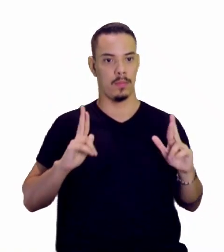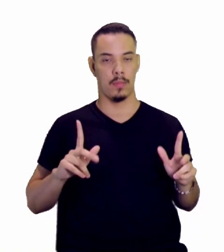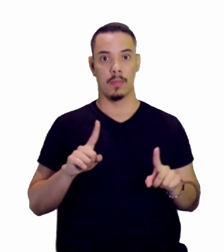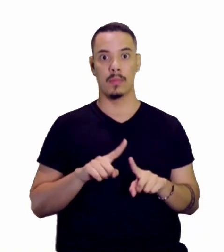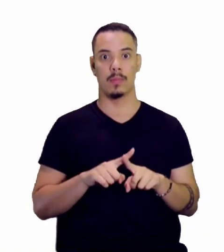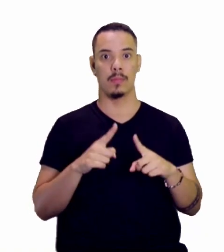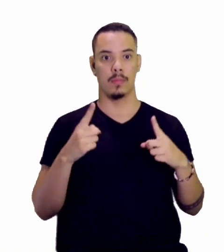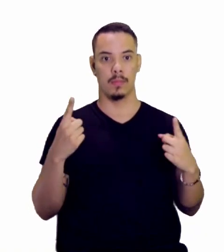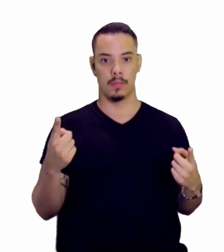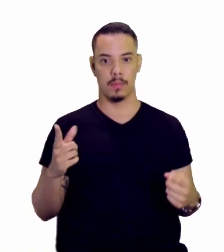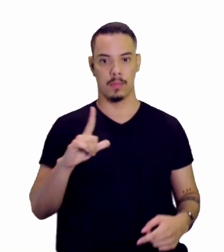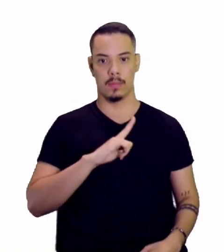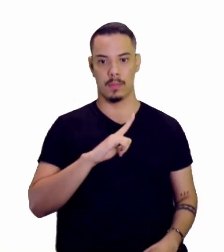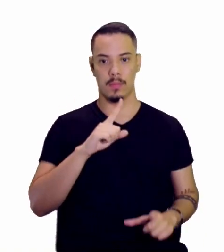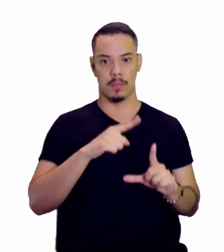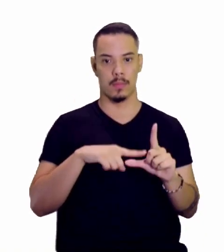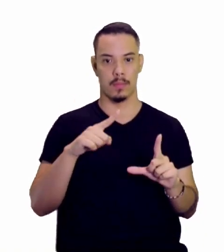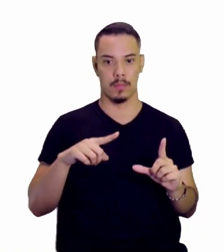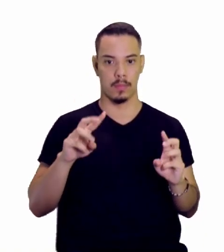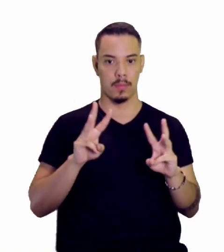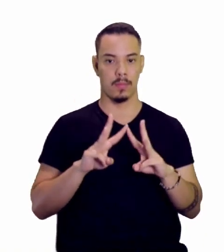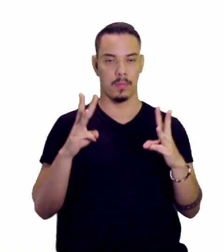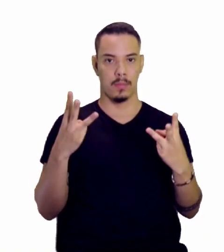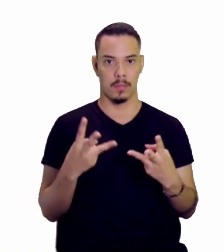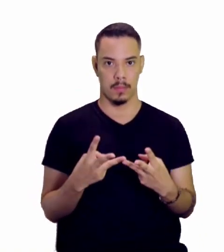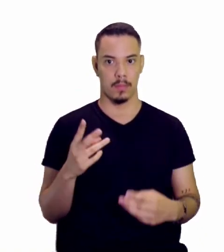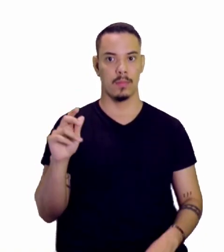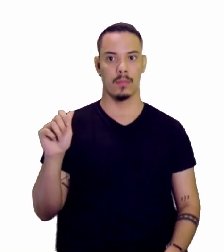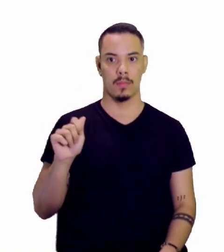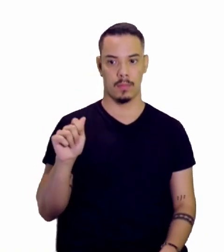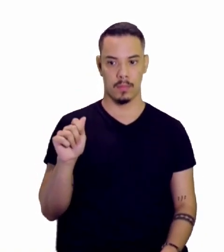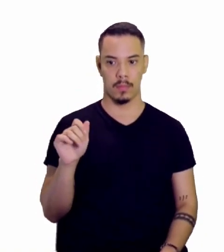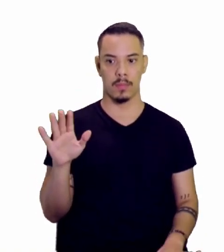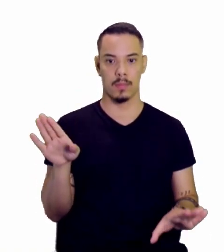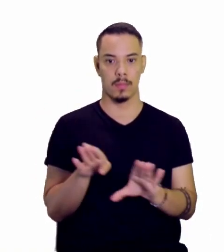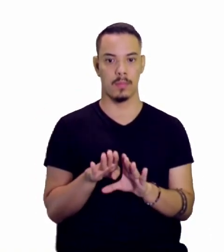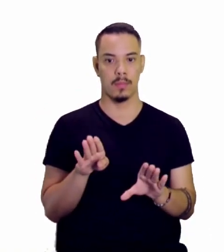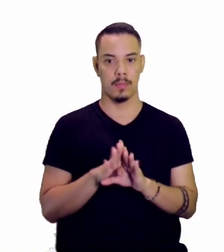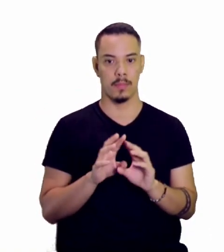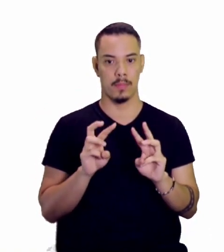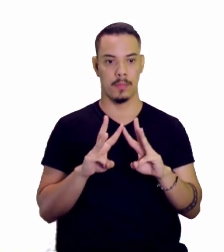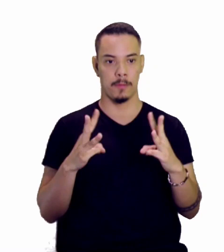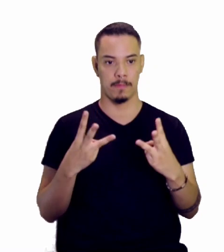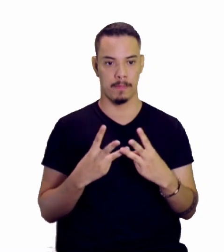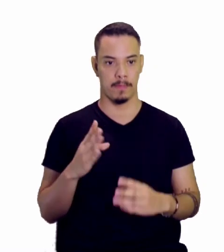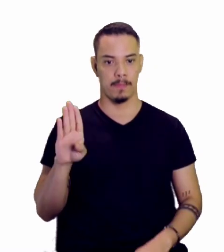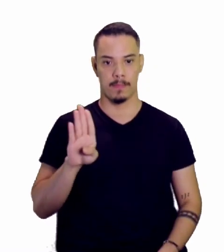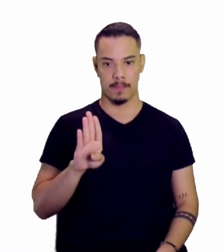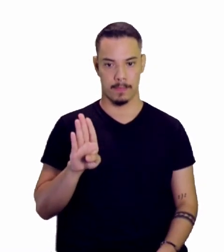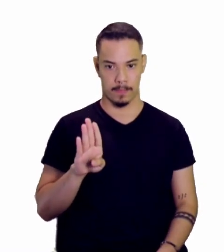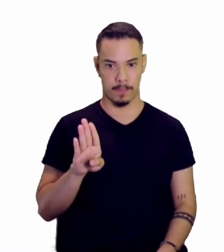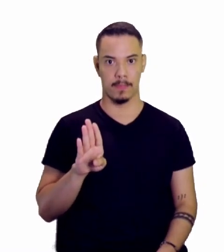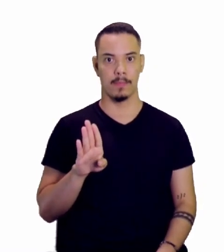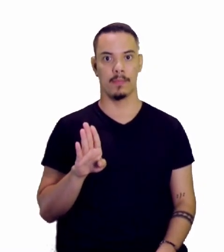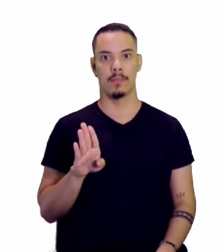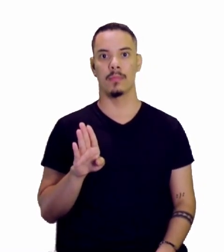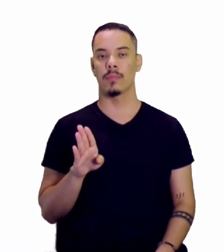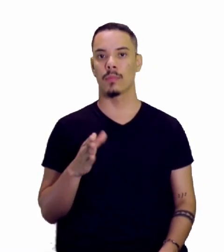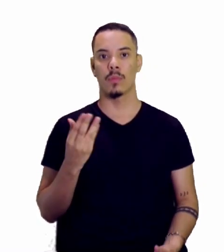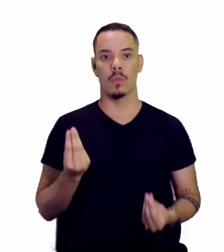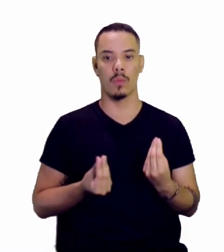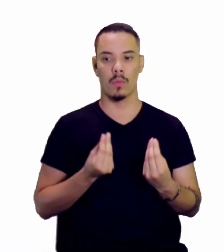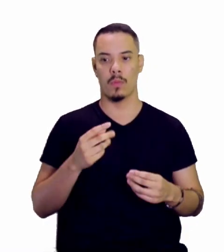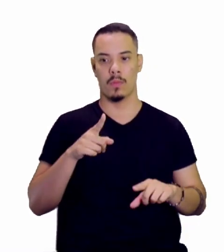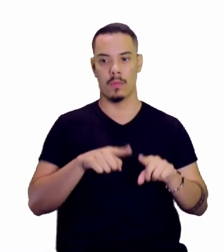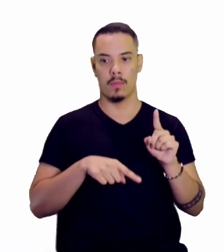pessoal, no gráfico a gente tem a massa de A, certo? E a massa de B a gente vai manter constante. Mas a massa de A está variando,